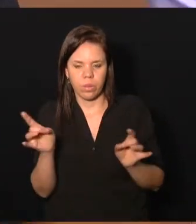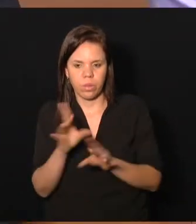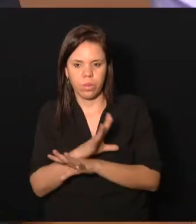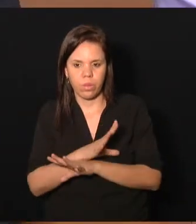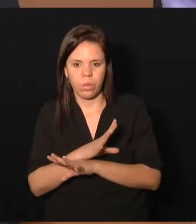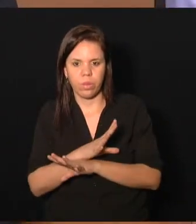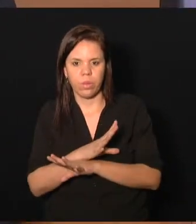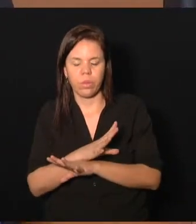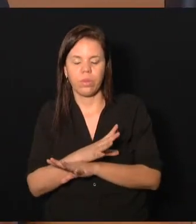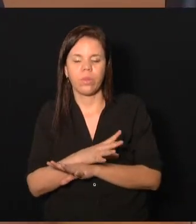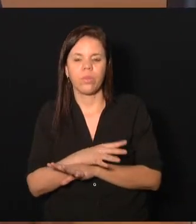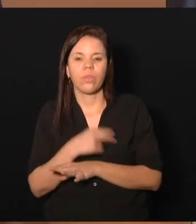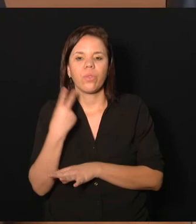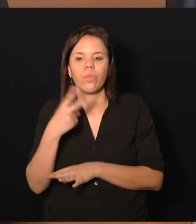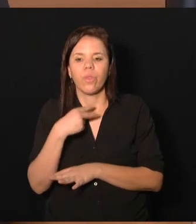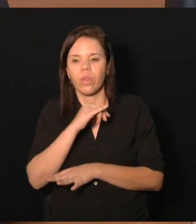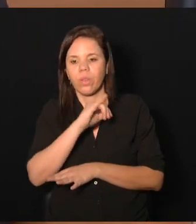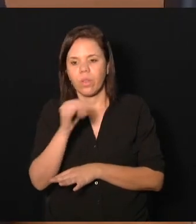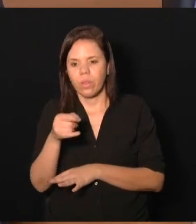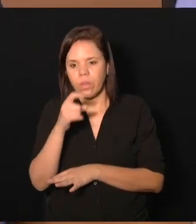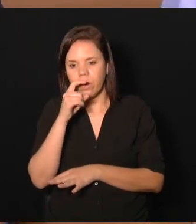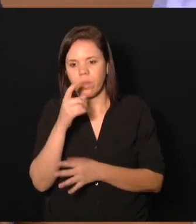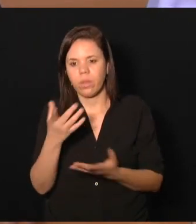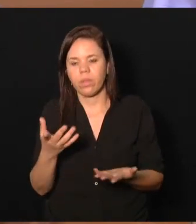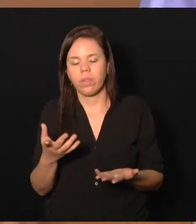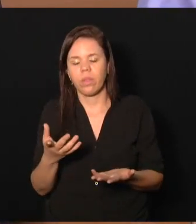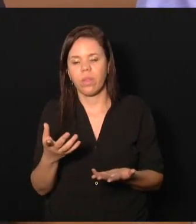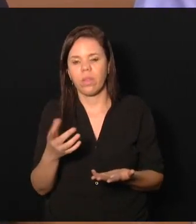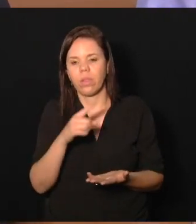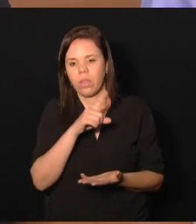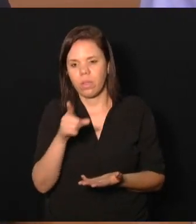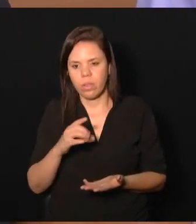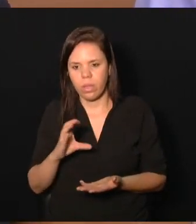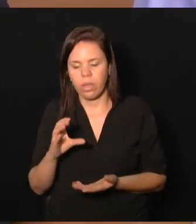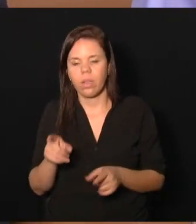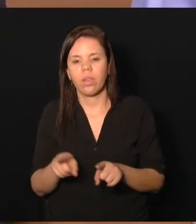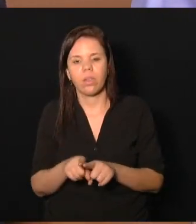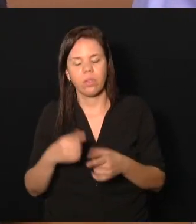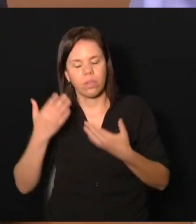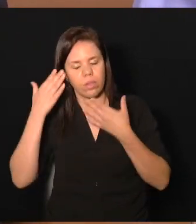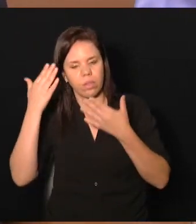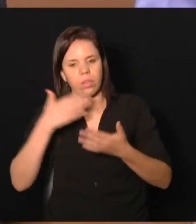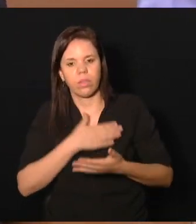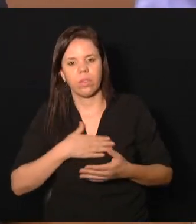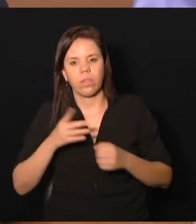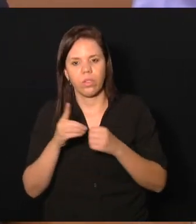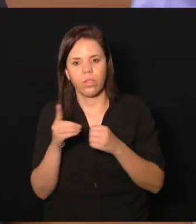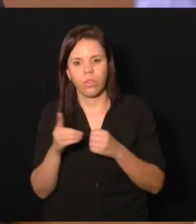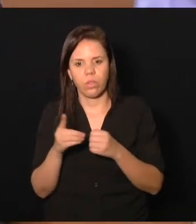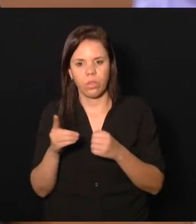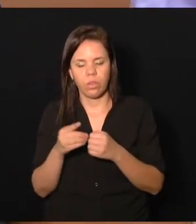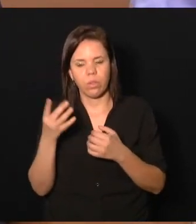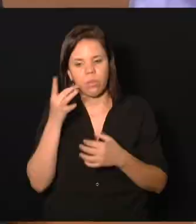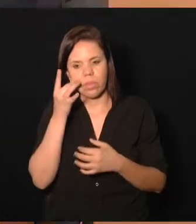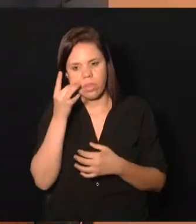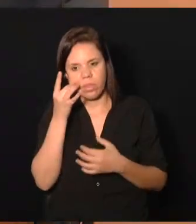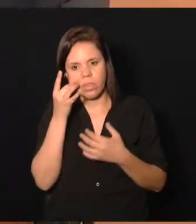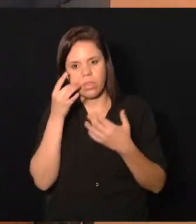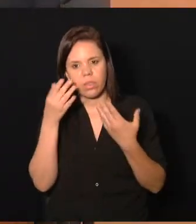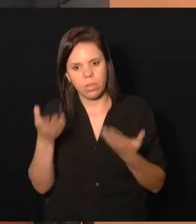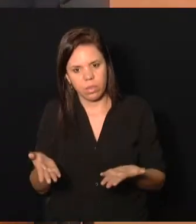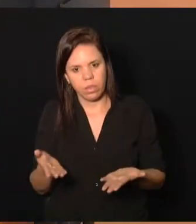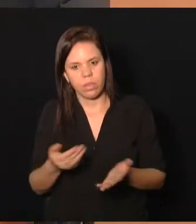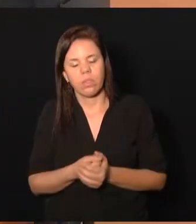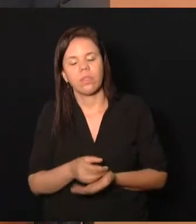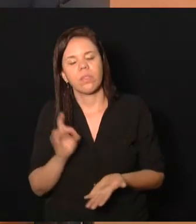nome do vereador Zé Carlos, em nome do vereador Jorge Schneider, eu gostaria de agradecer ao doutor pela presença. E,